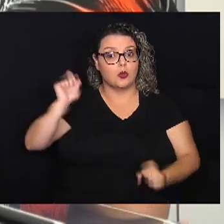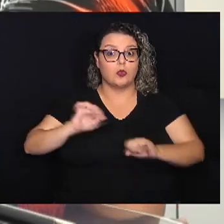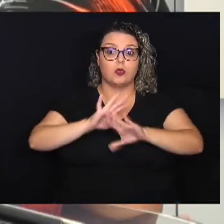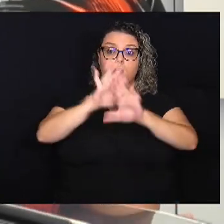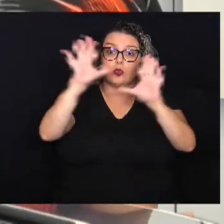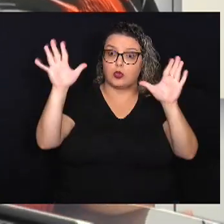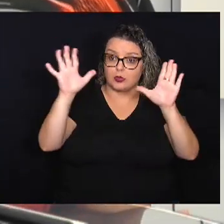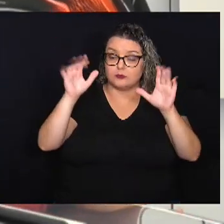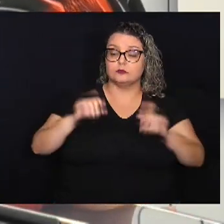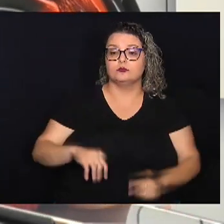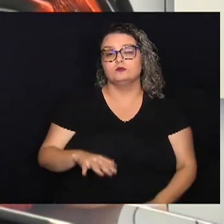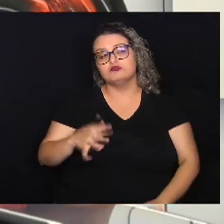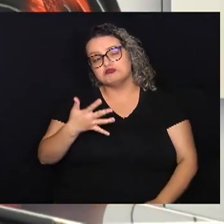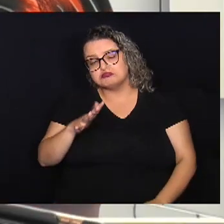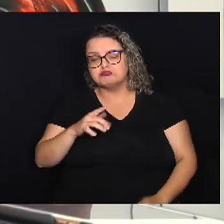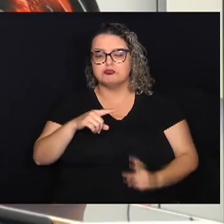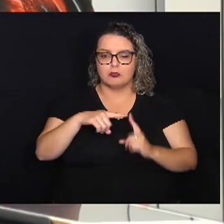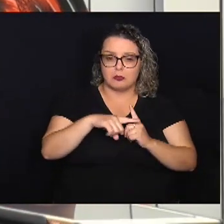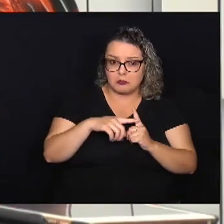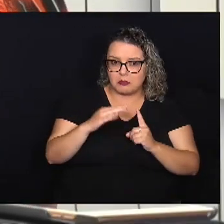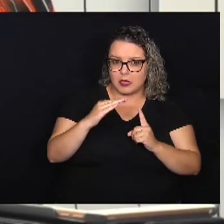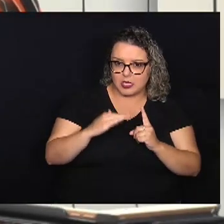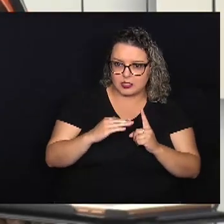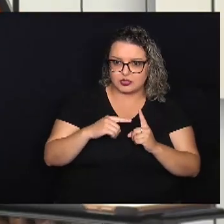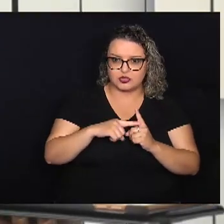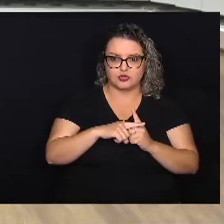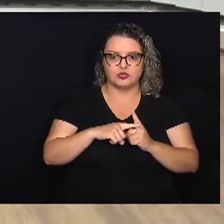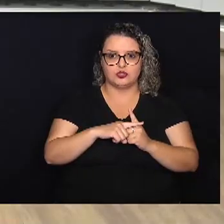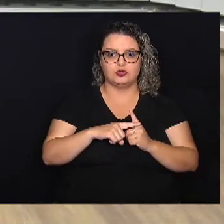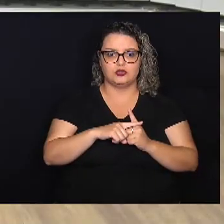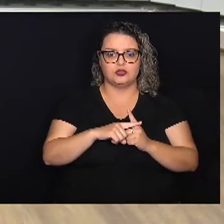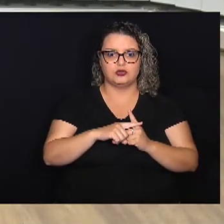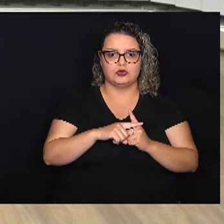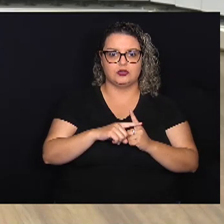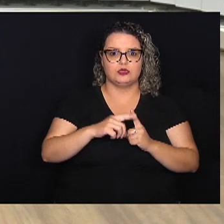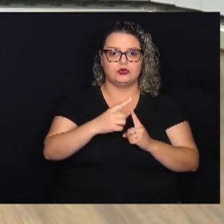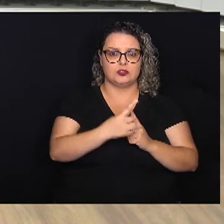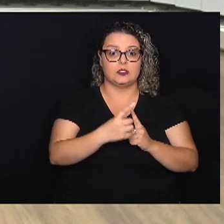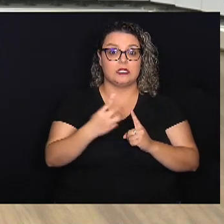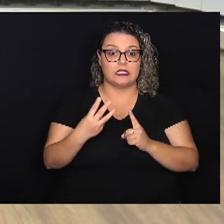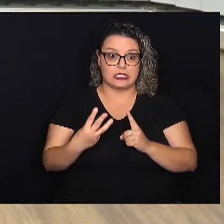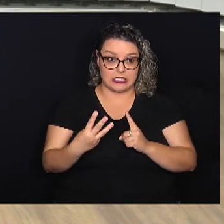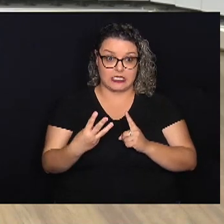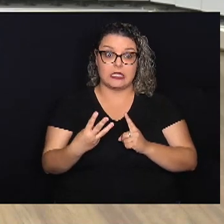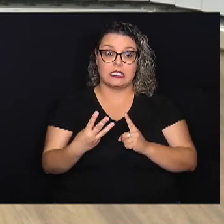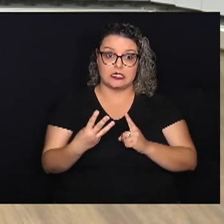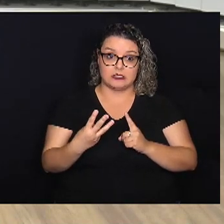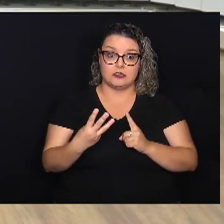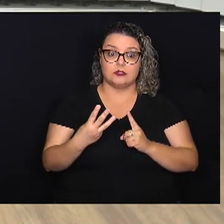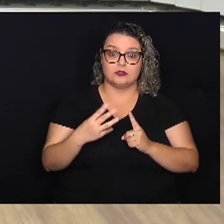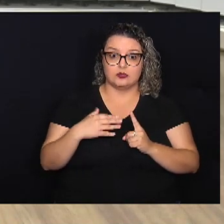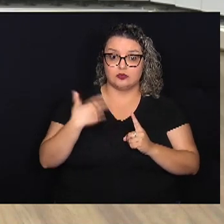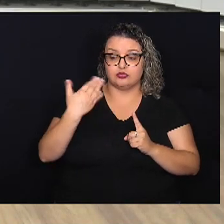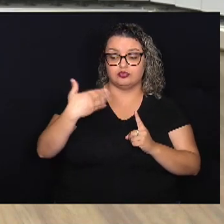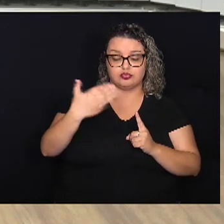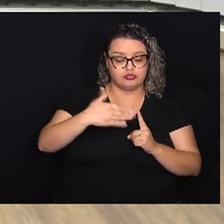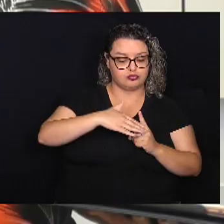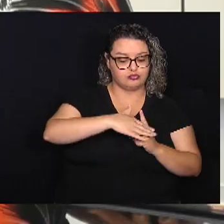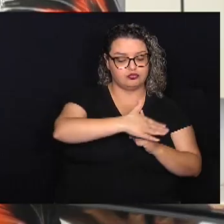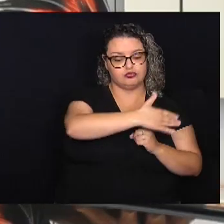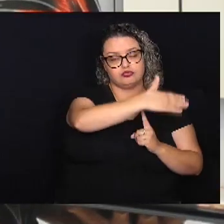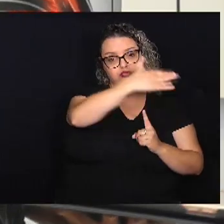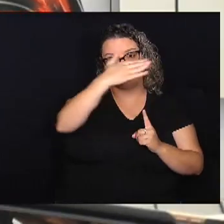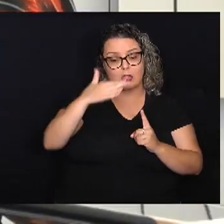temperaturas relativamente baixas, com mínima em torno de 13 graus. E no curso do dia,